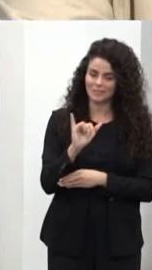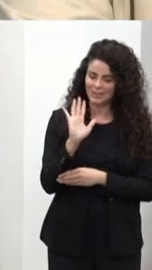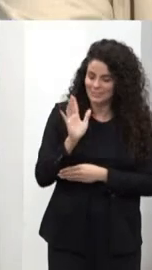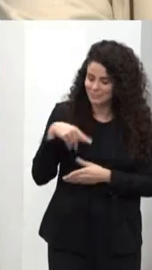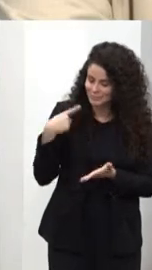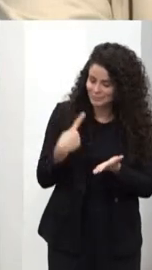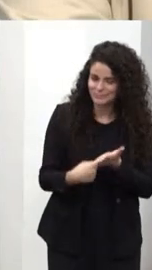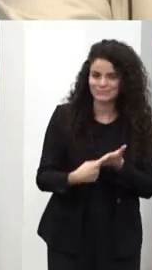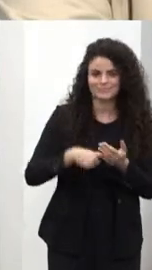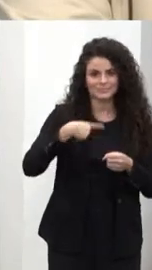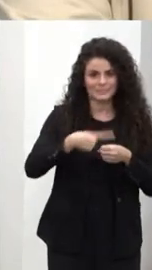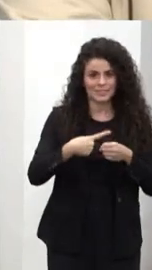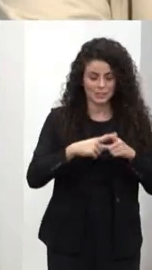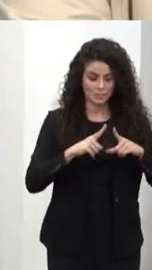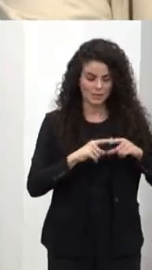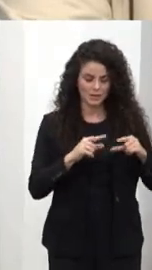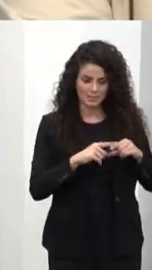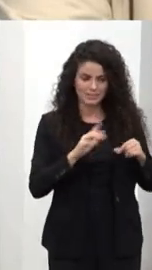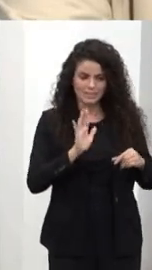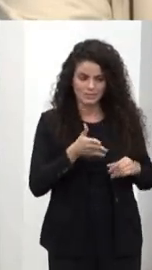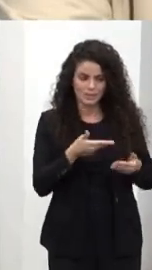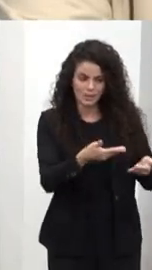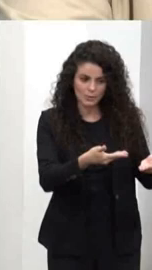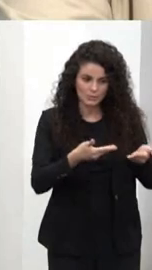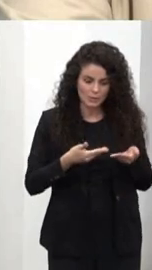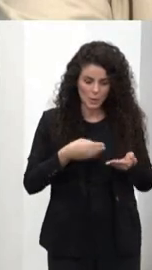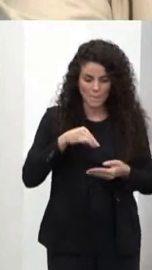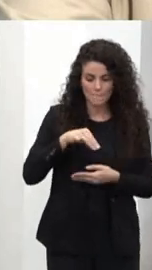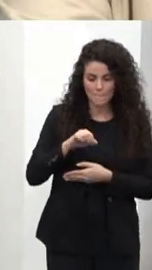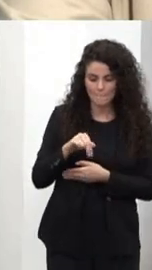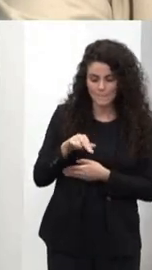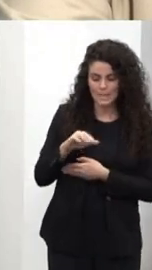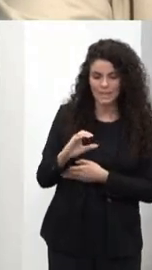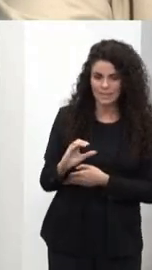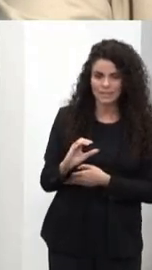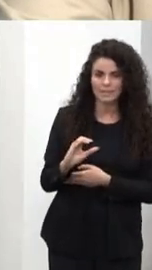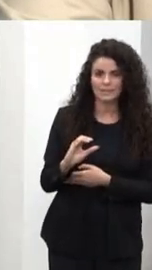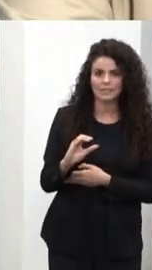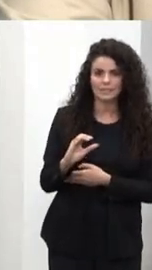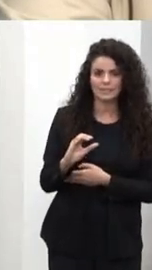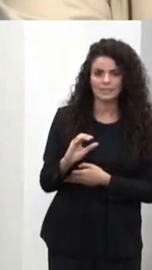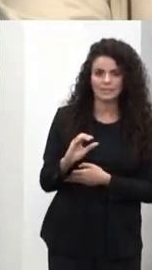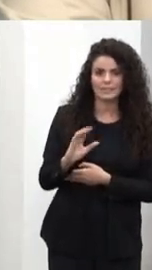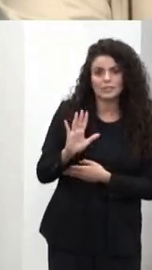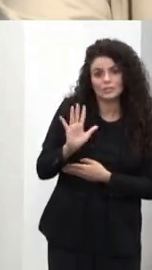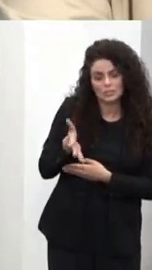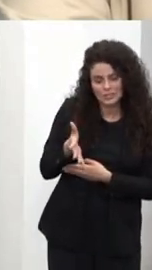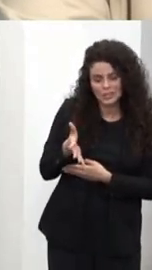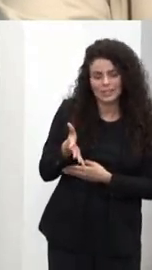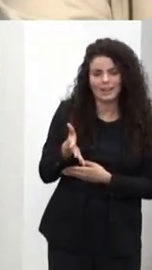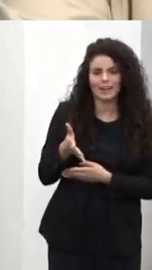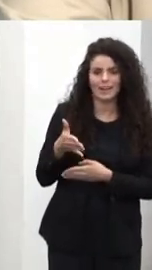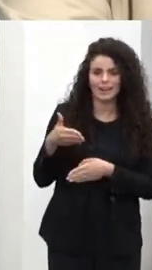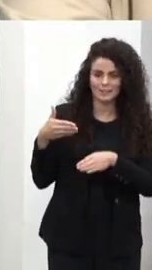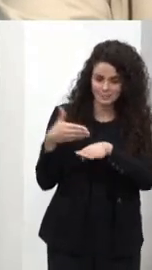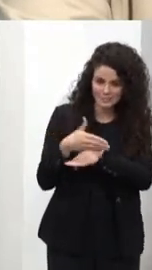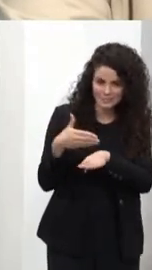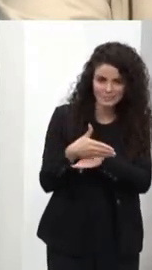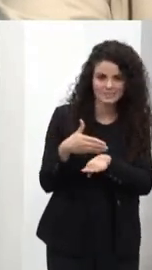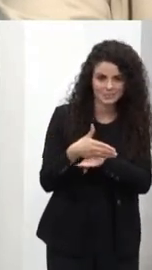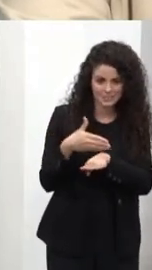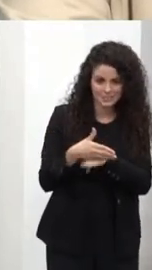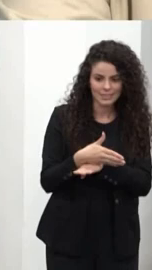Brasília o link já deu o Márcio já deu ok né que o ministério estará vindo